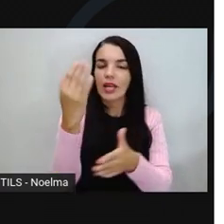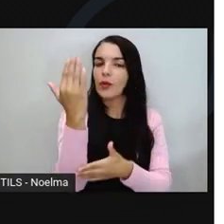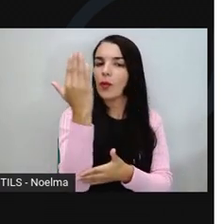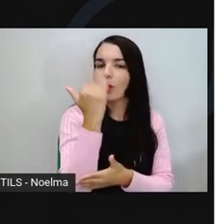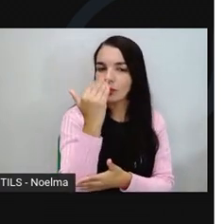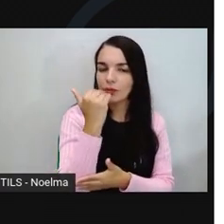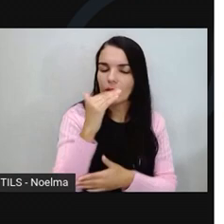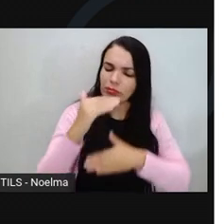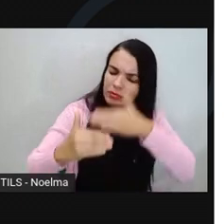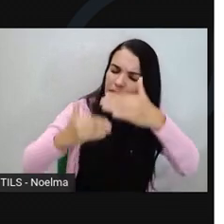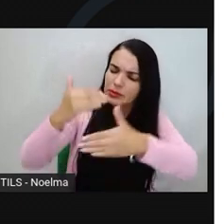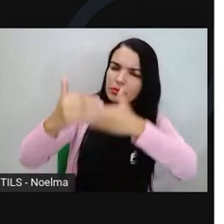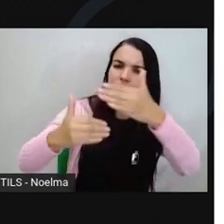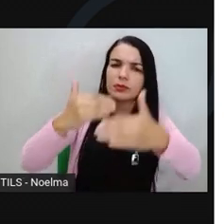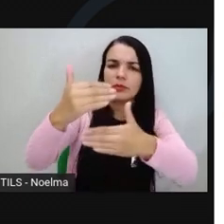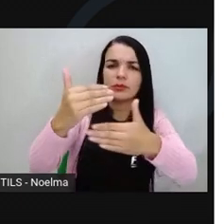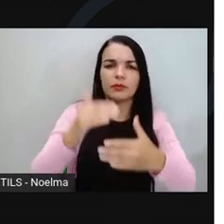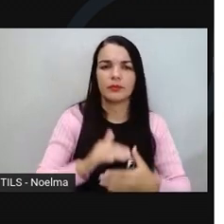diante.